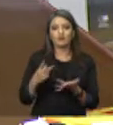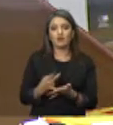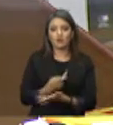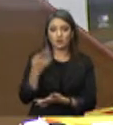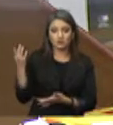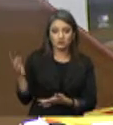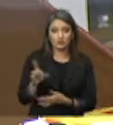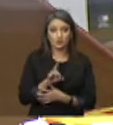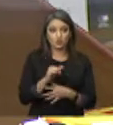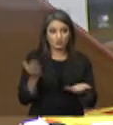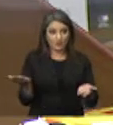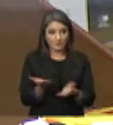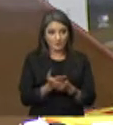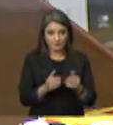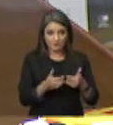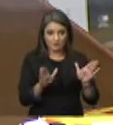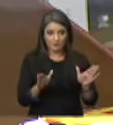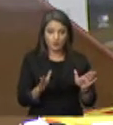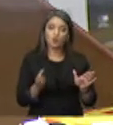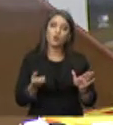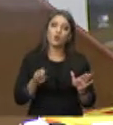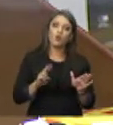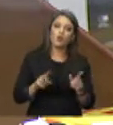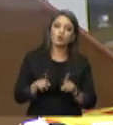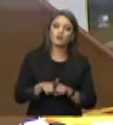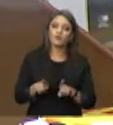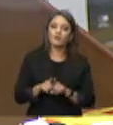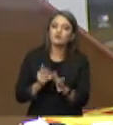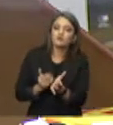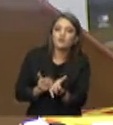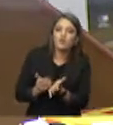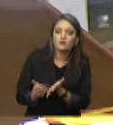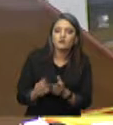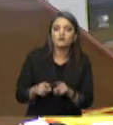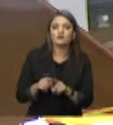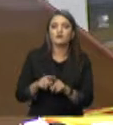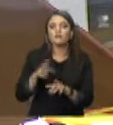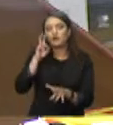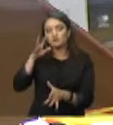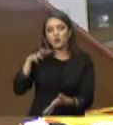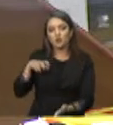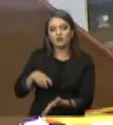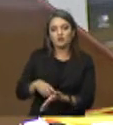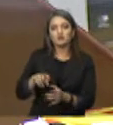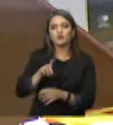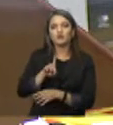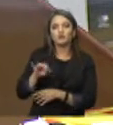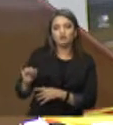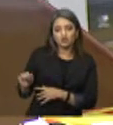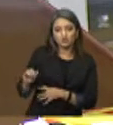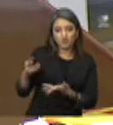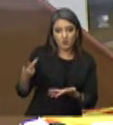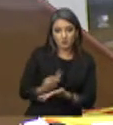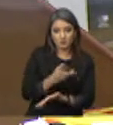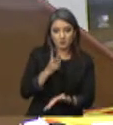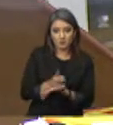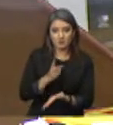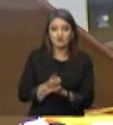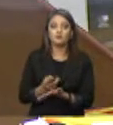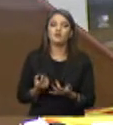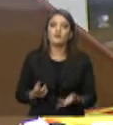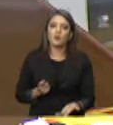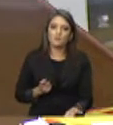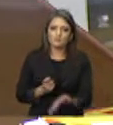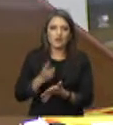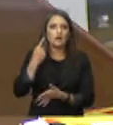correm desde o ajuizamento da ação ou quando - da citação e a retroação da condenação civil a data do fato além da condenação do vencido no pagamento